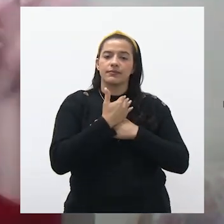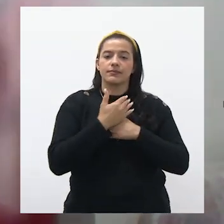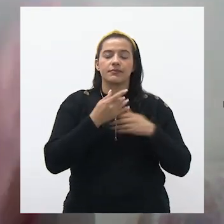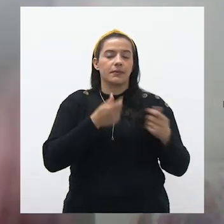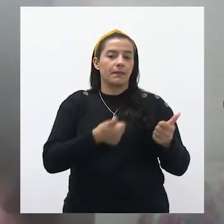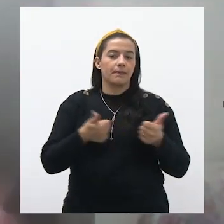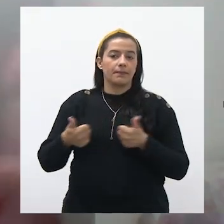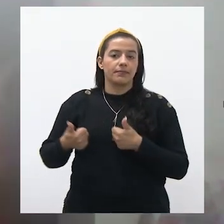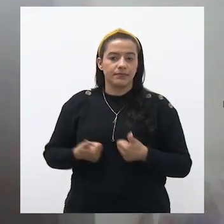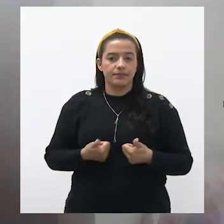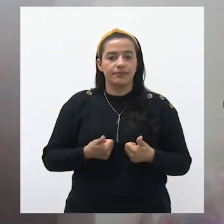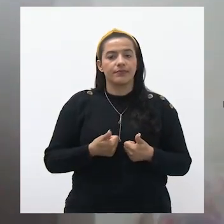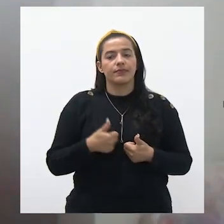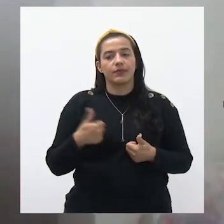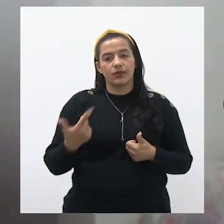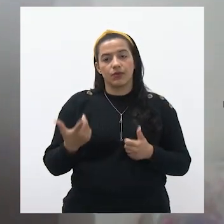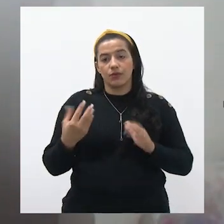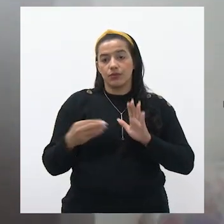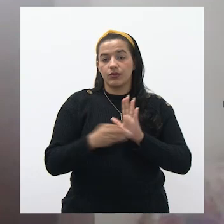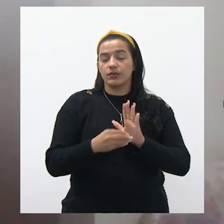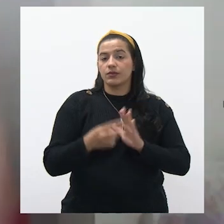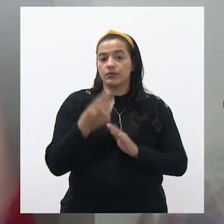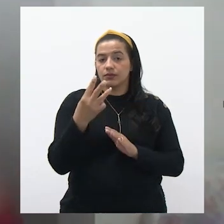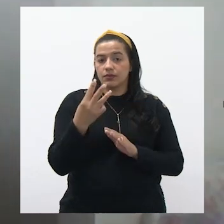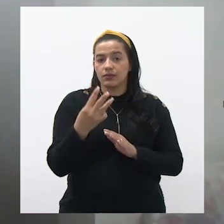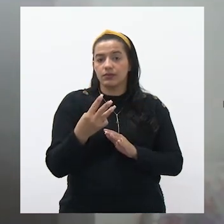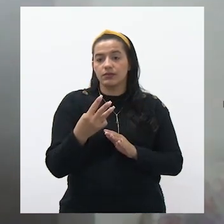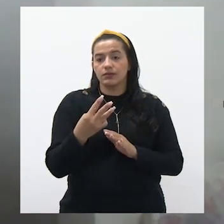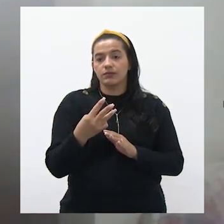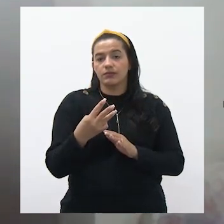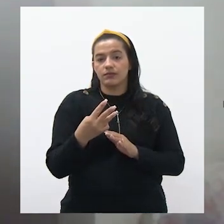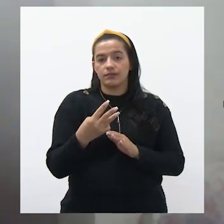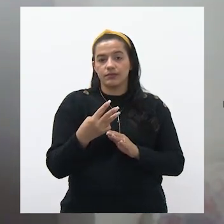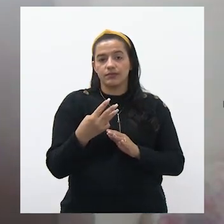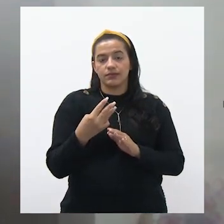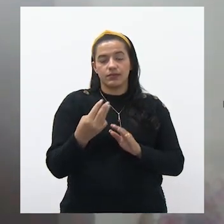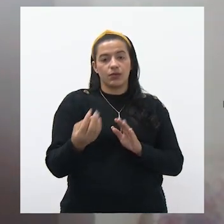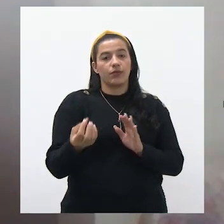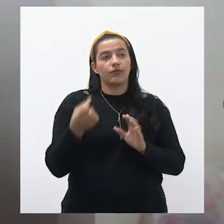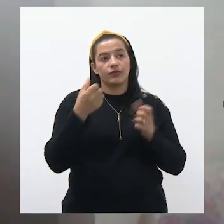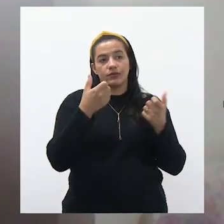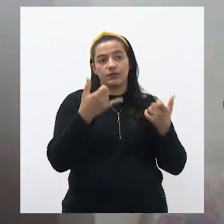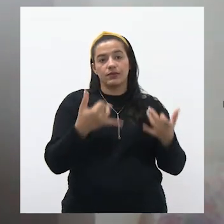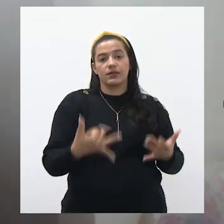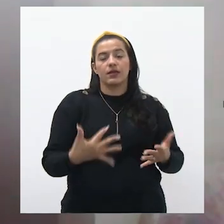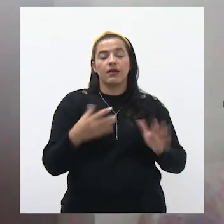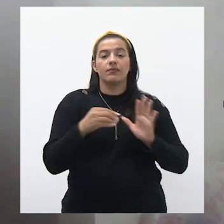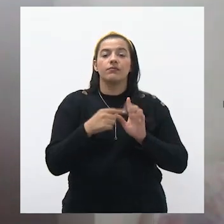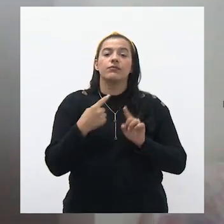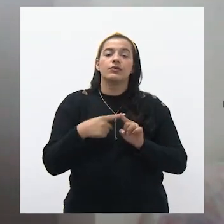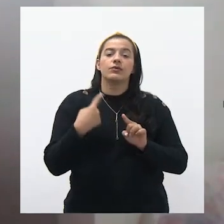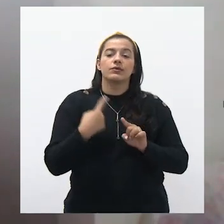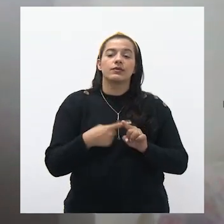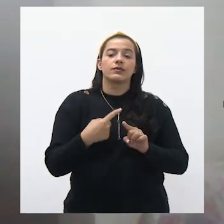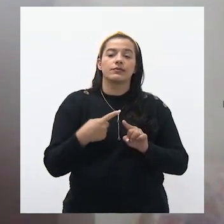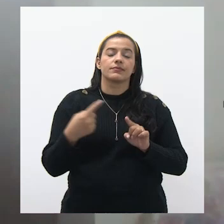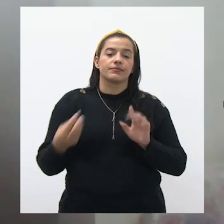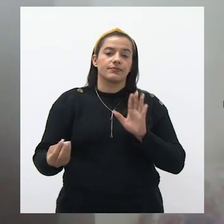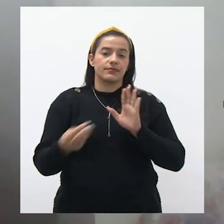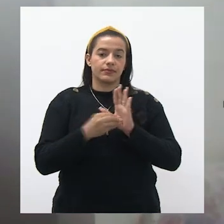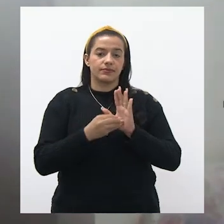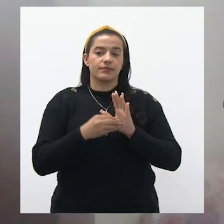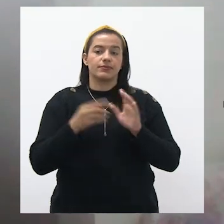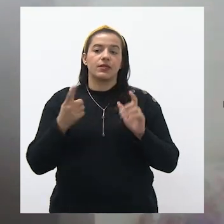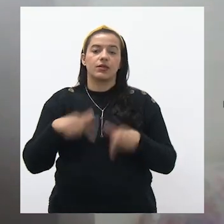lidar melhor com aquilo que eu estava sentindo. Então, eu trago a situação. Quando eu trago a situação à evidência, eu